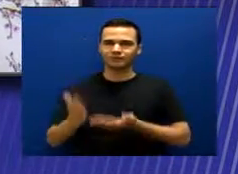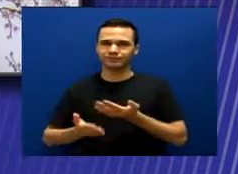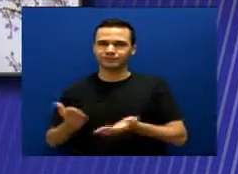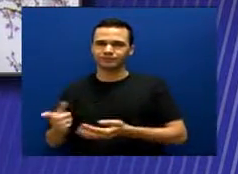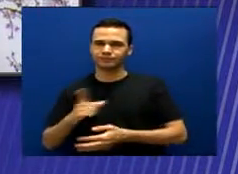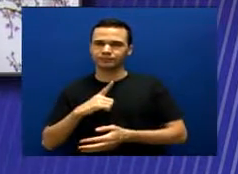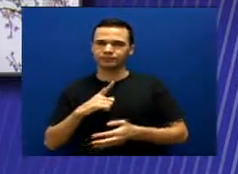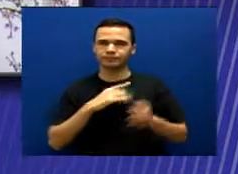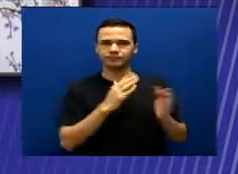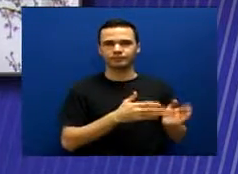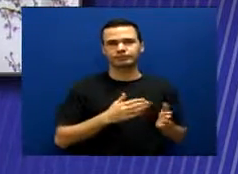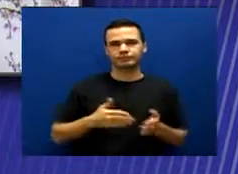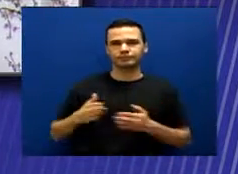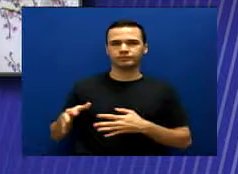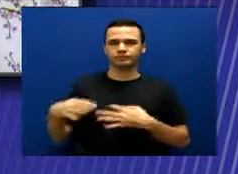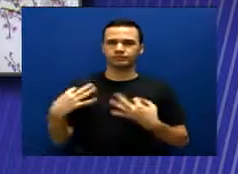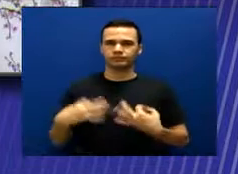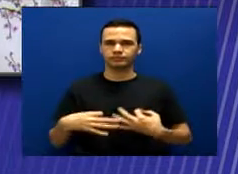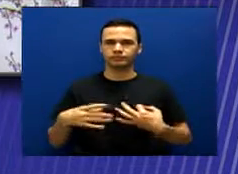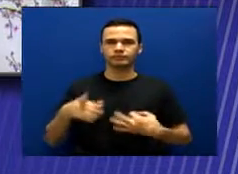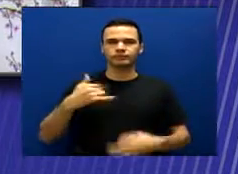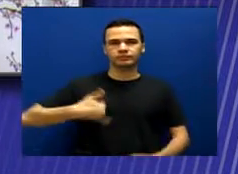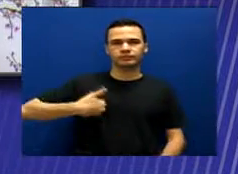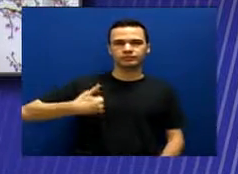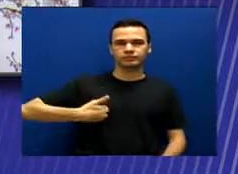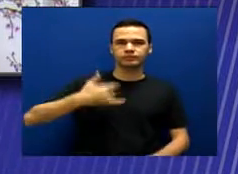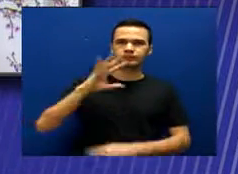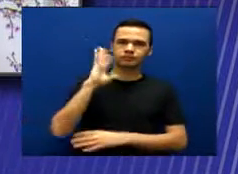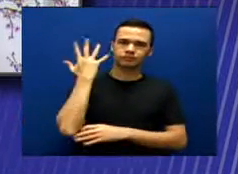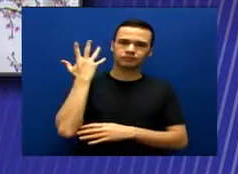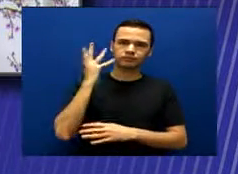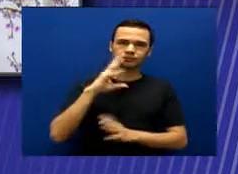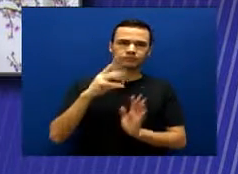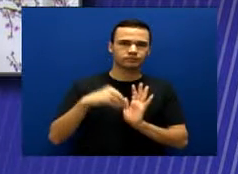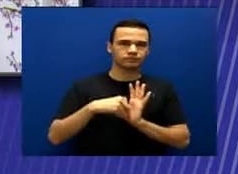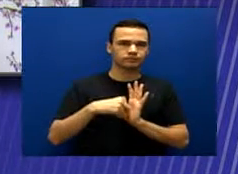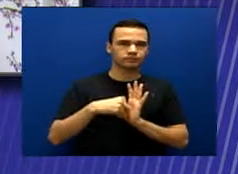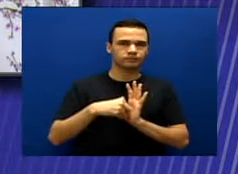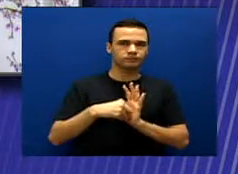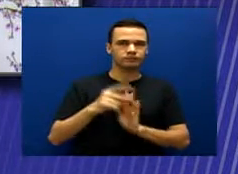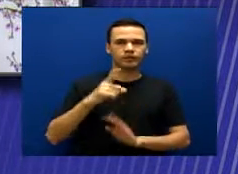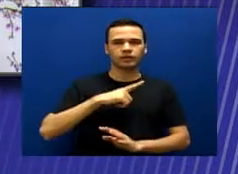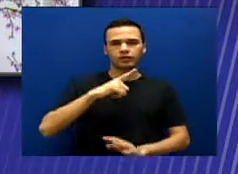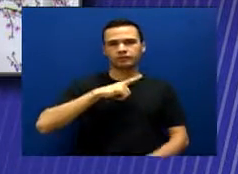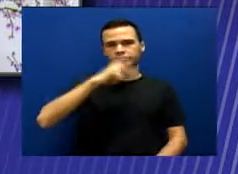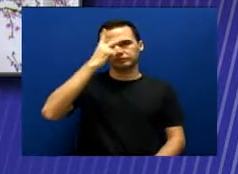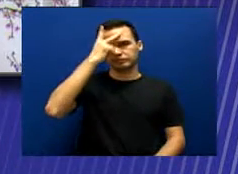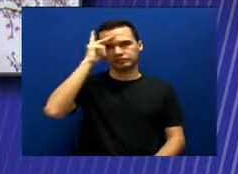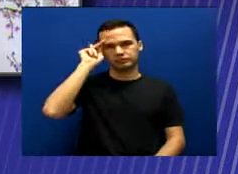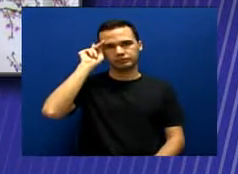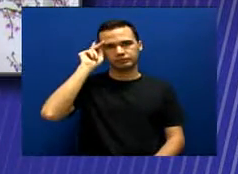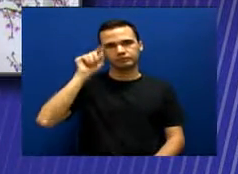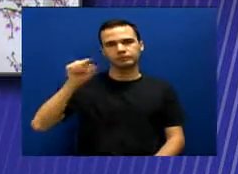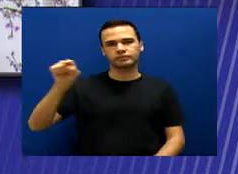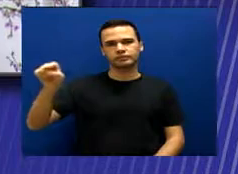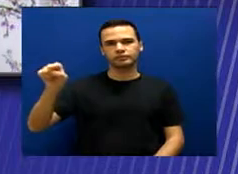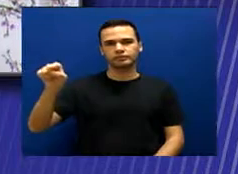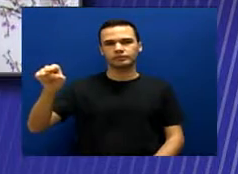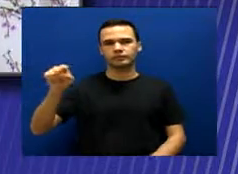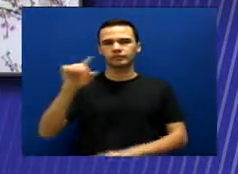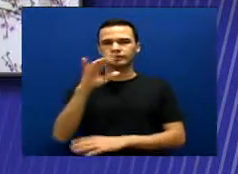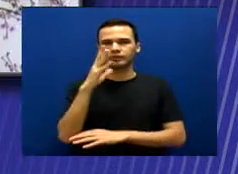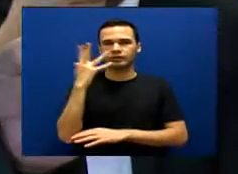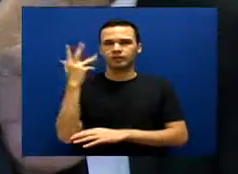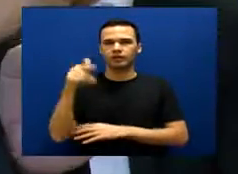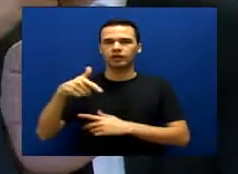inventário dessas árvores, ver a idade das árvores, enfim. Eu tenho uma pessoa que estava no meio do ambiente,